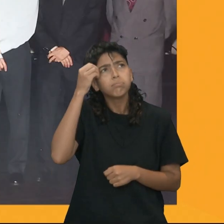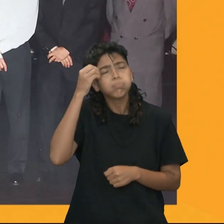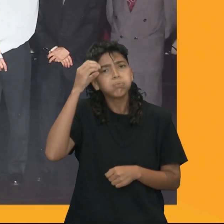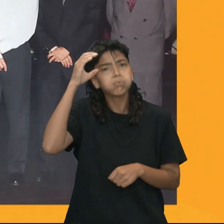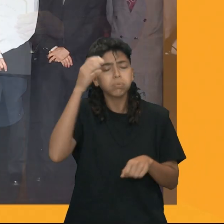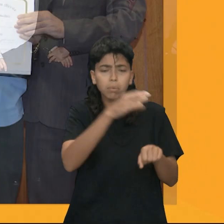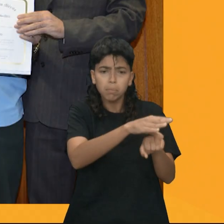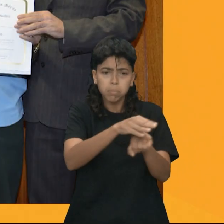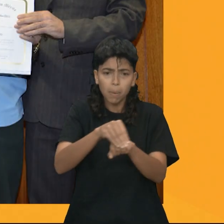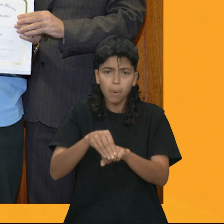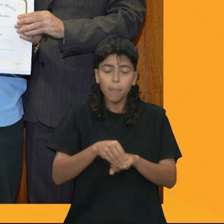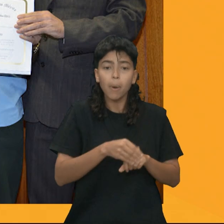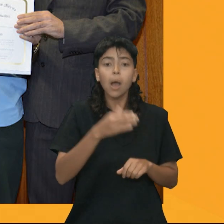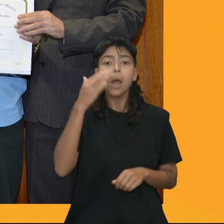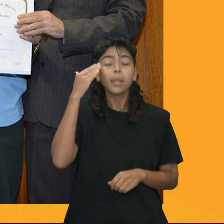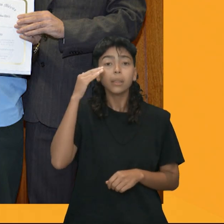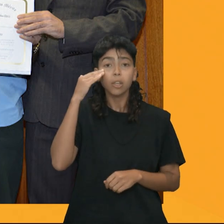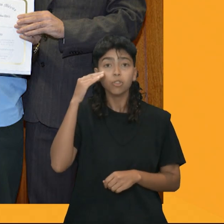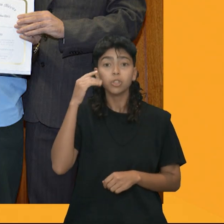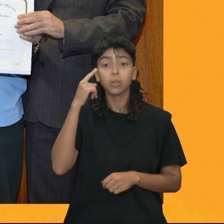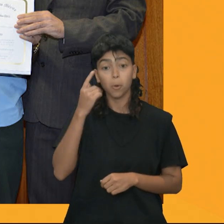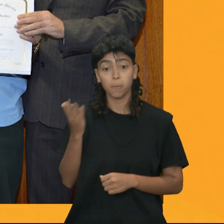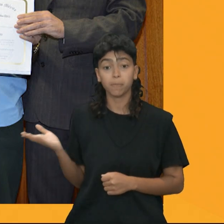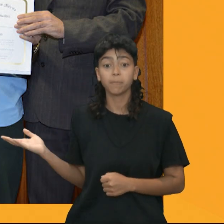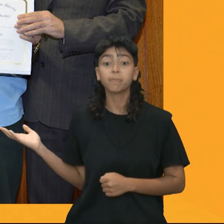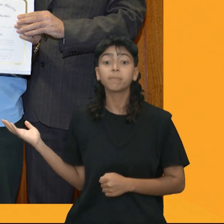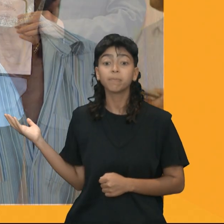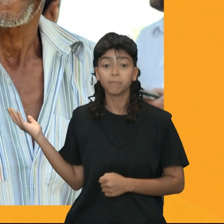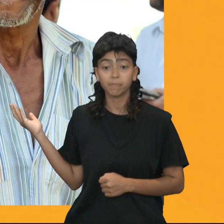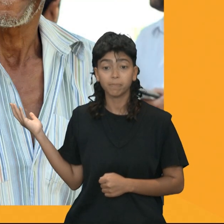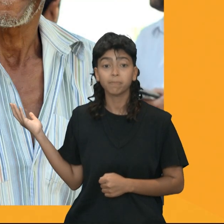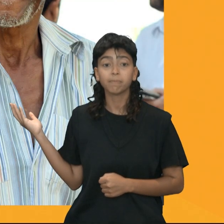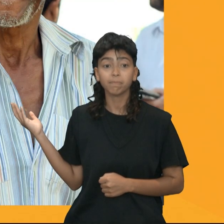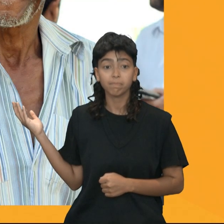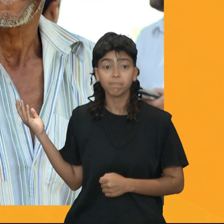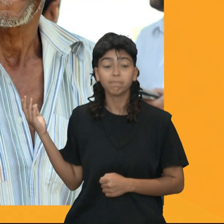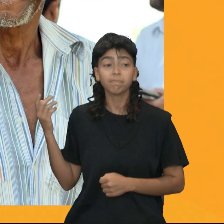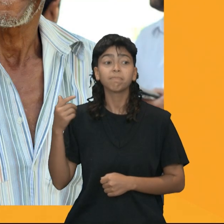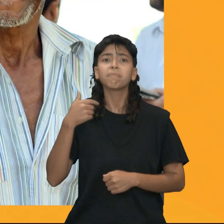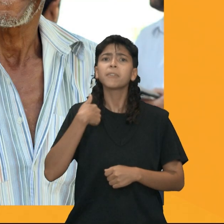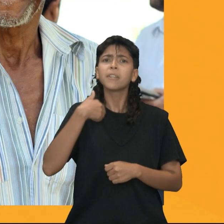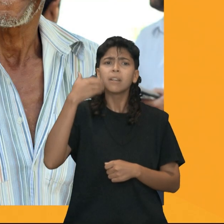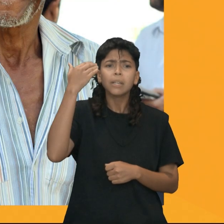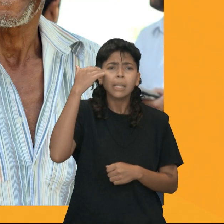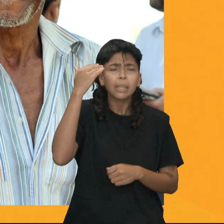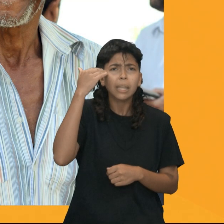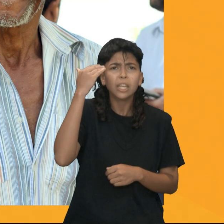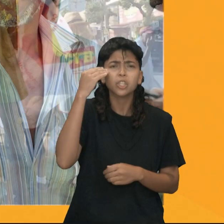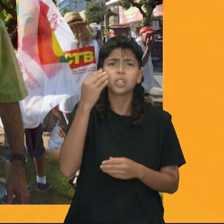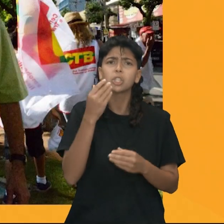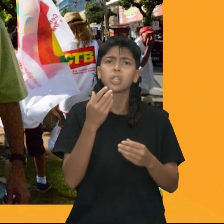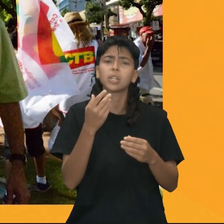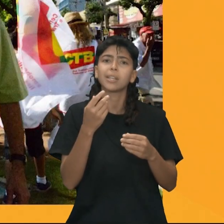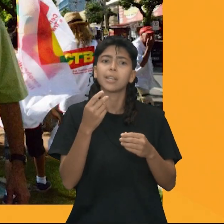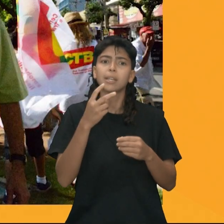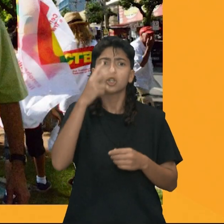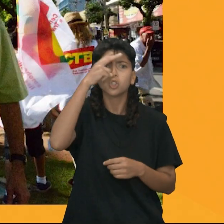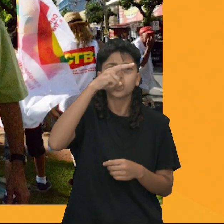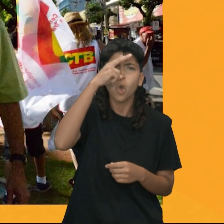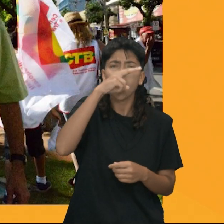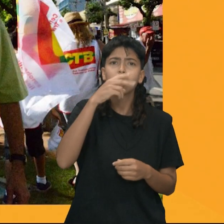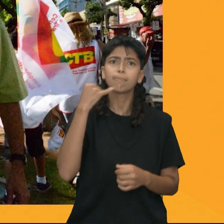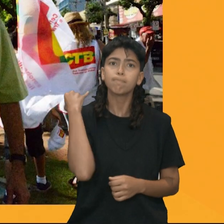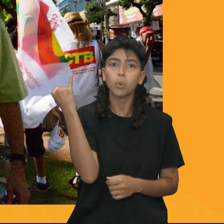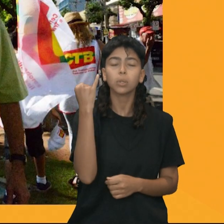curso que eu estava fazendo, curso de História, né? E passei a desejar ser professor, né?